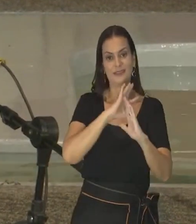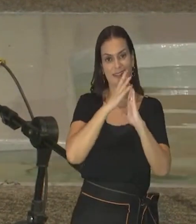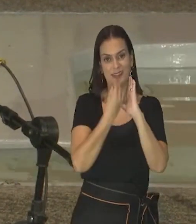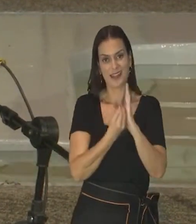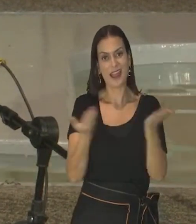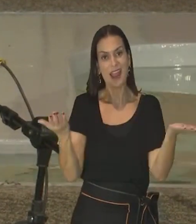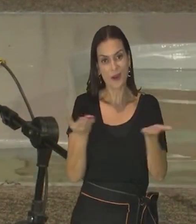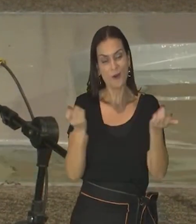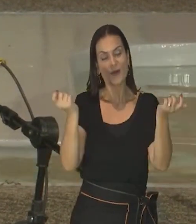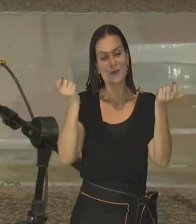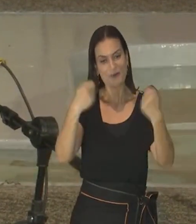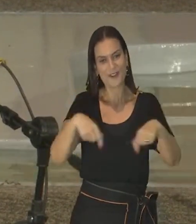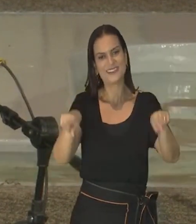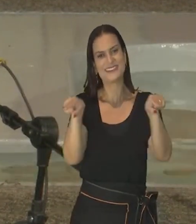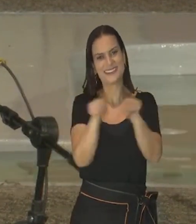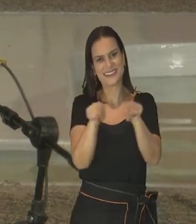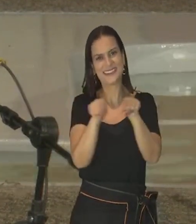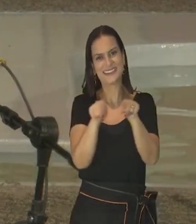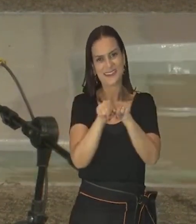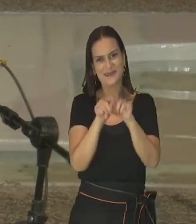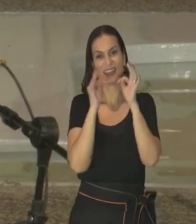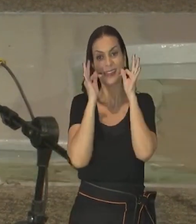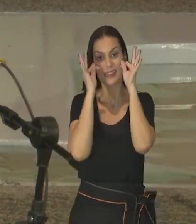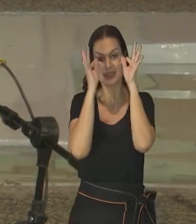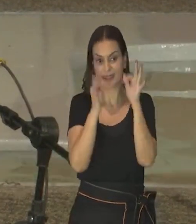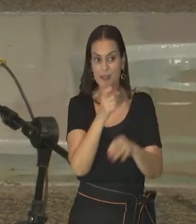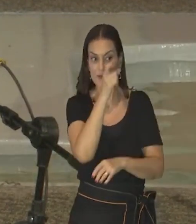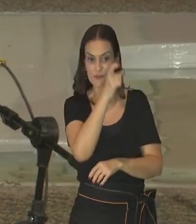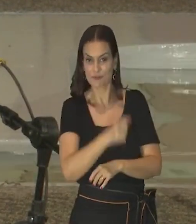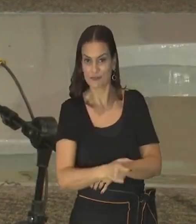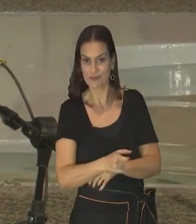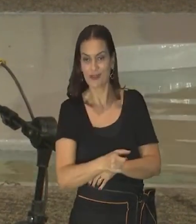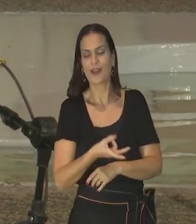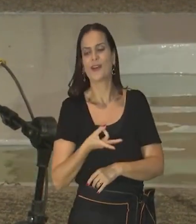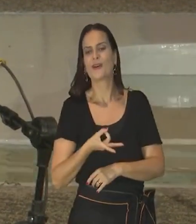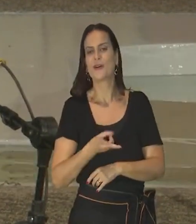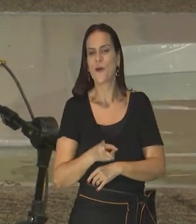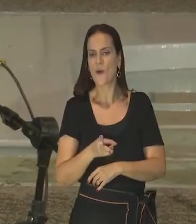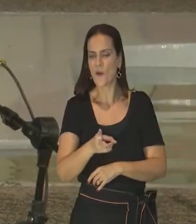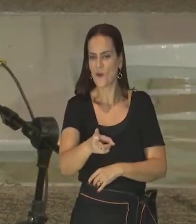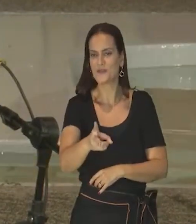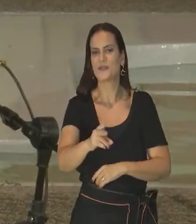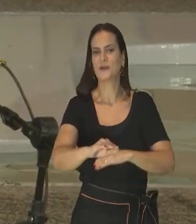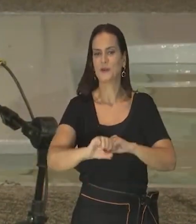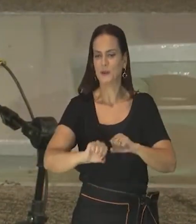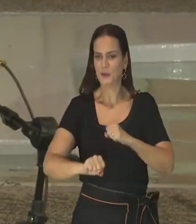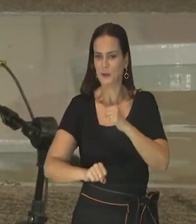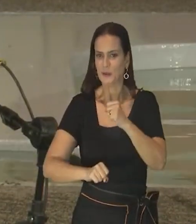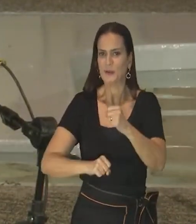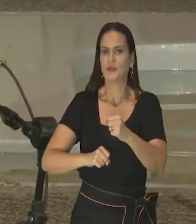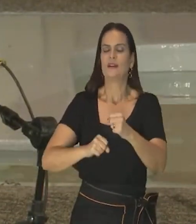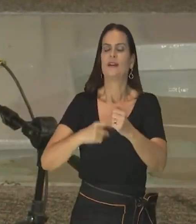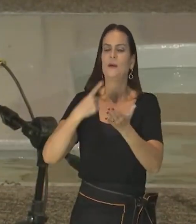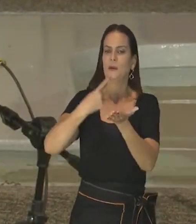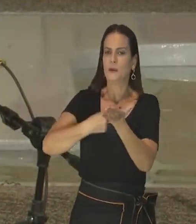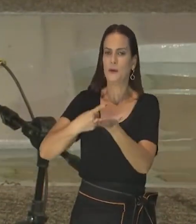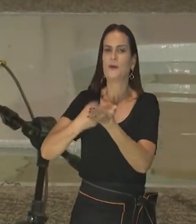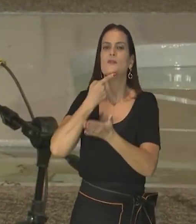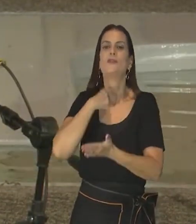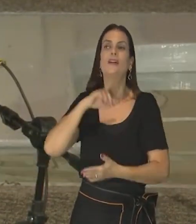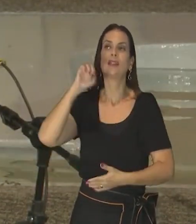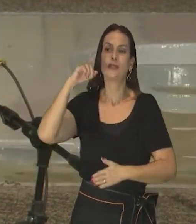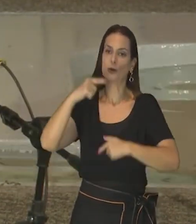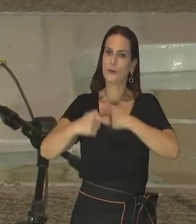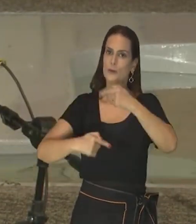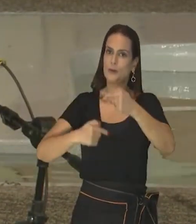agora podem também, através do testemunho do Teodoro, continuar o movimento de Deus para as